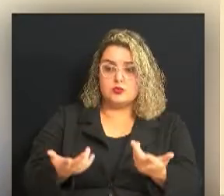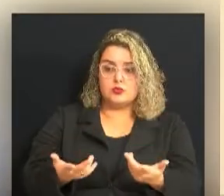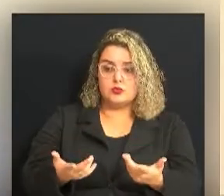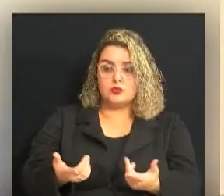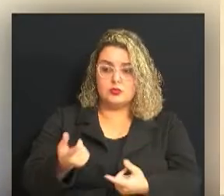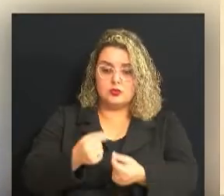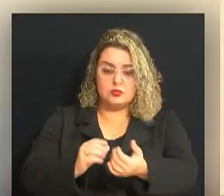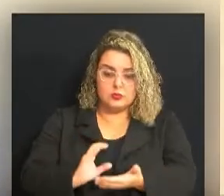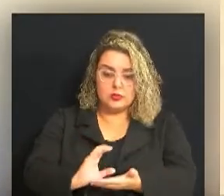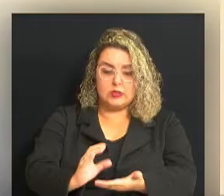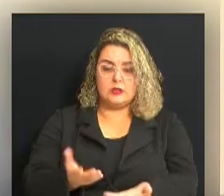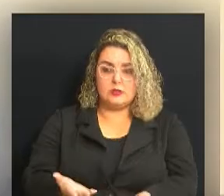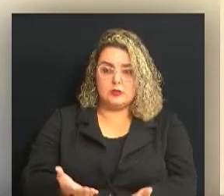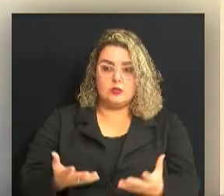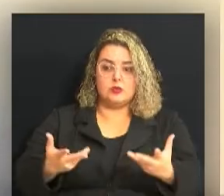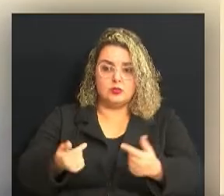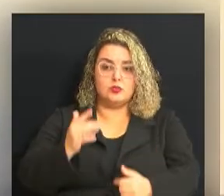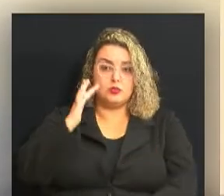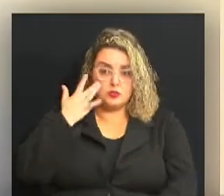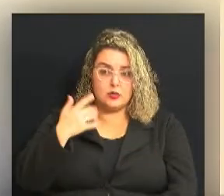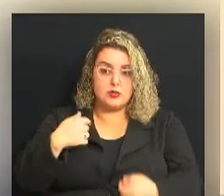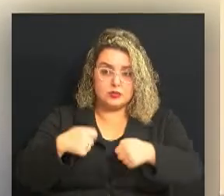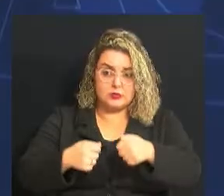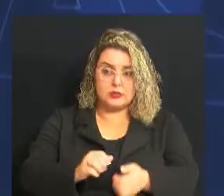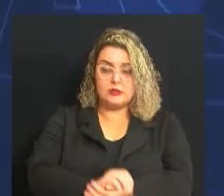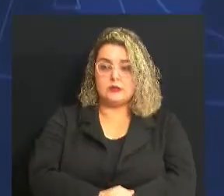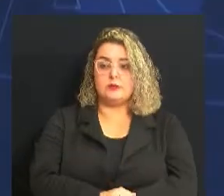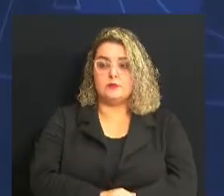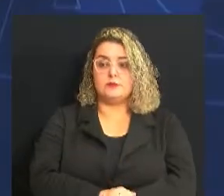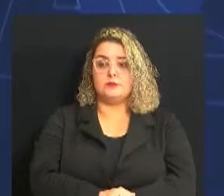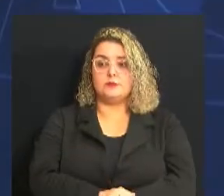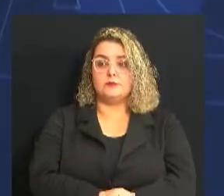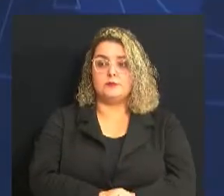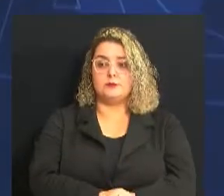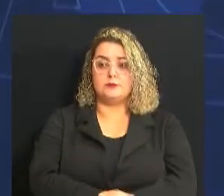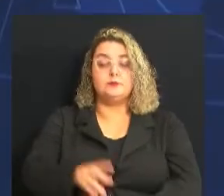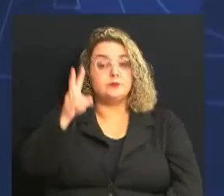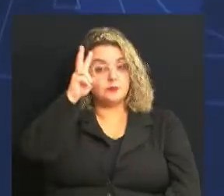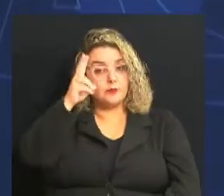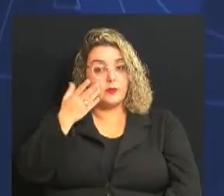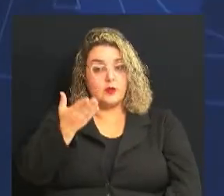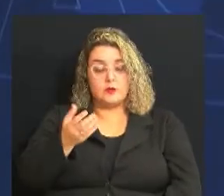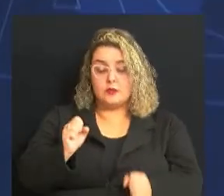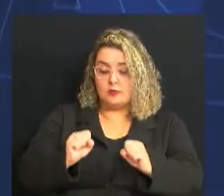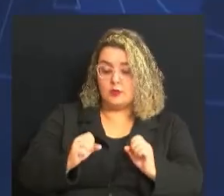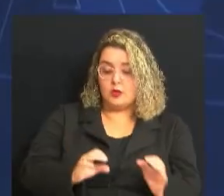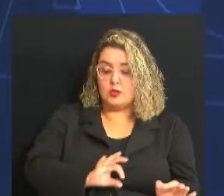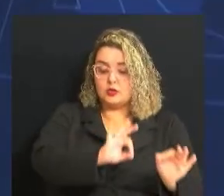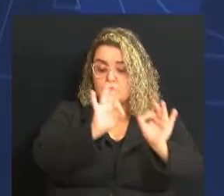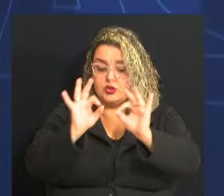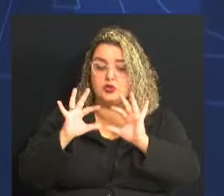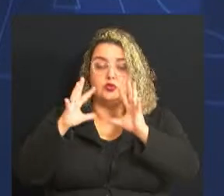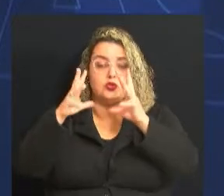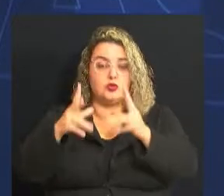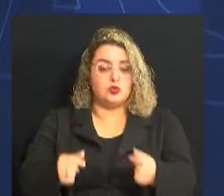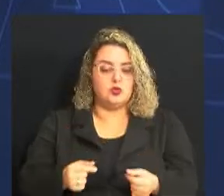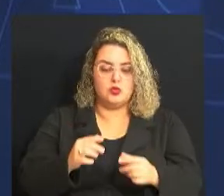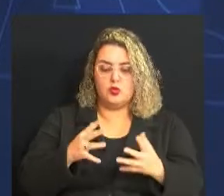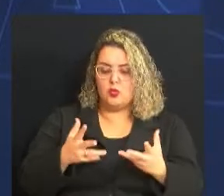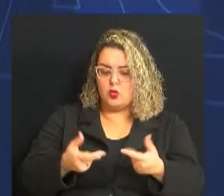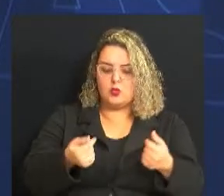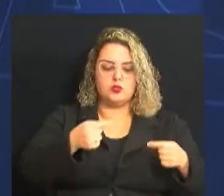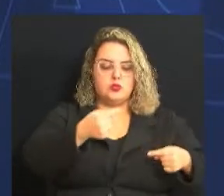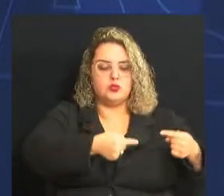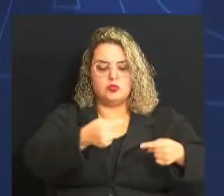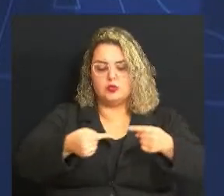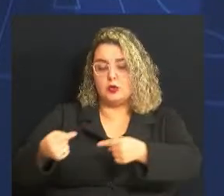destinação daquilo que ele acha necessário. Lembrando que você pode assistir na íntegra todas as